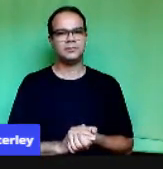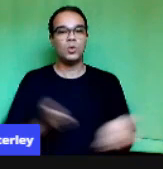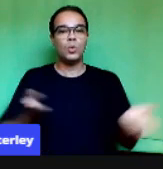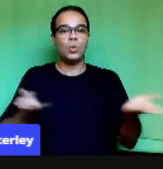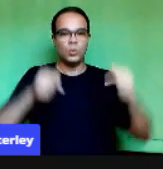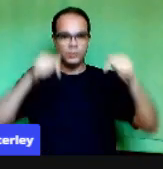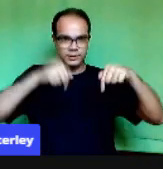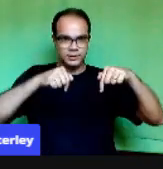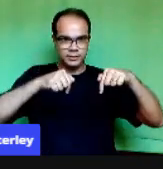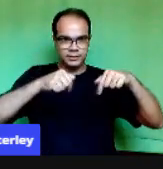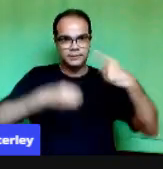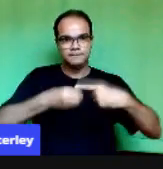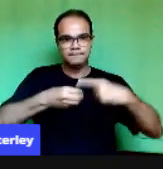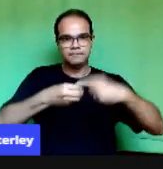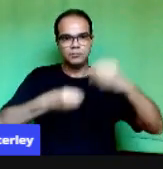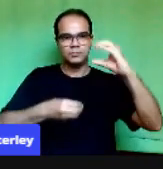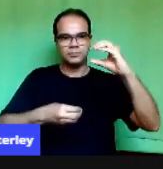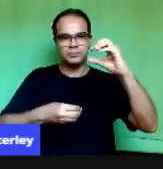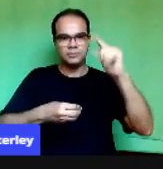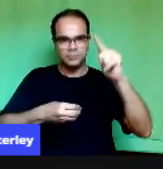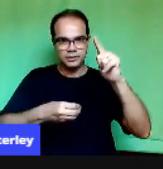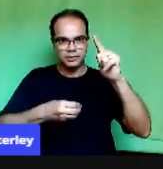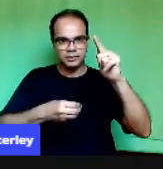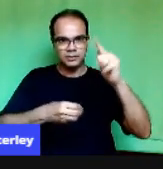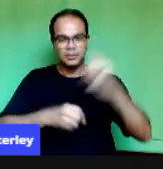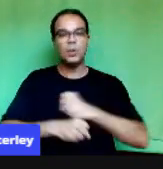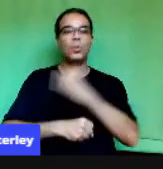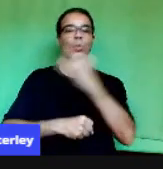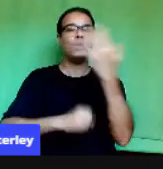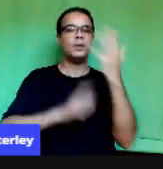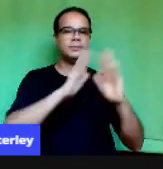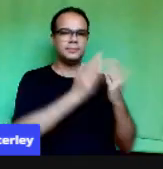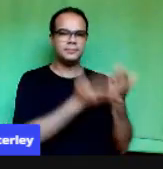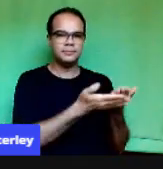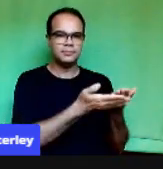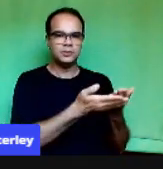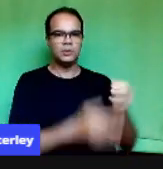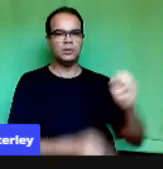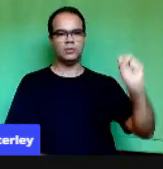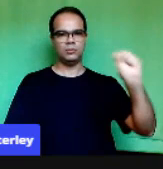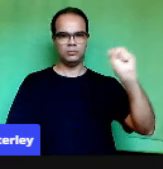escolas e 4 extensões. Nós atendemos